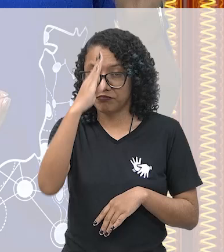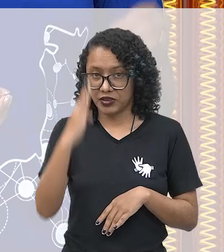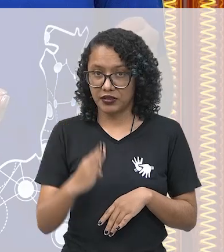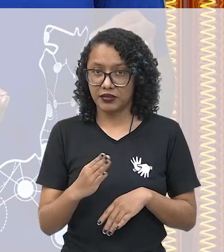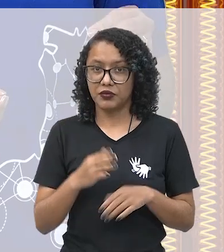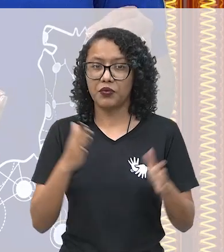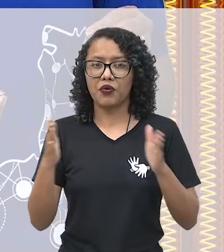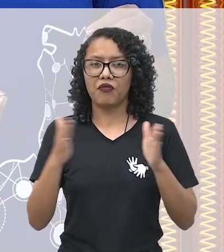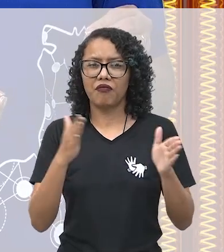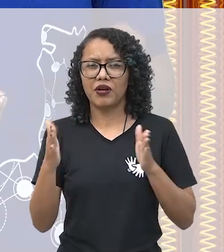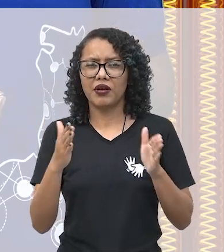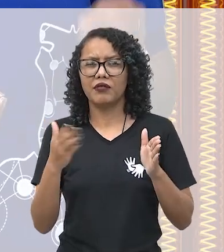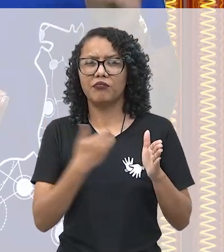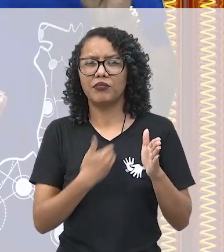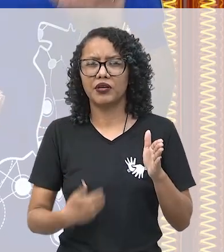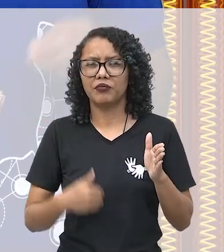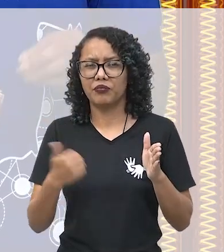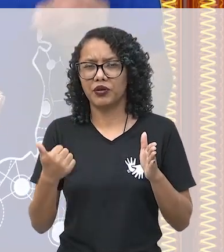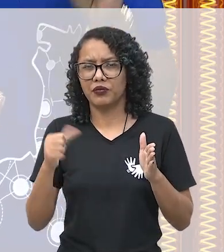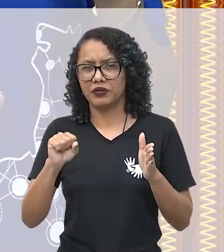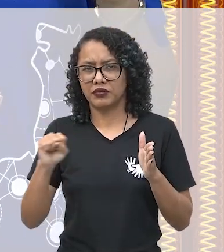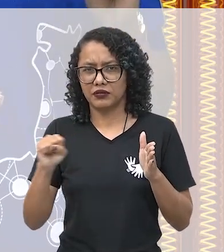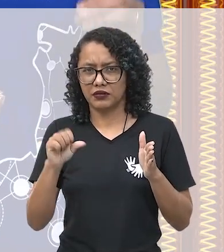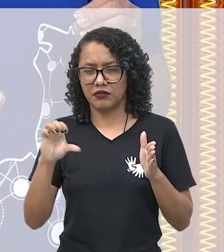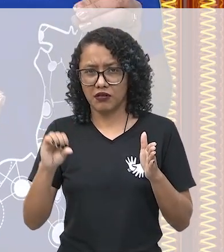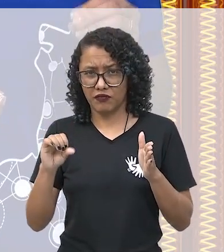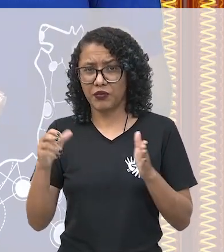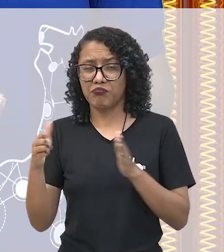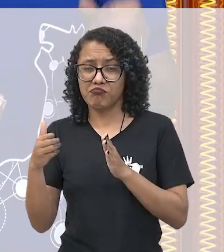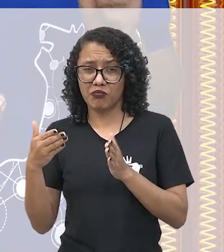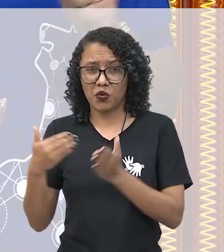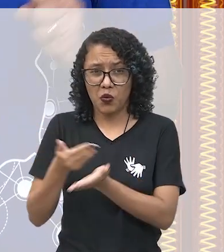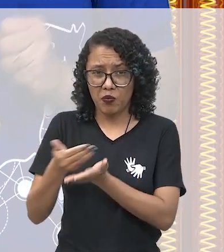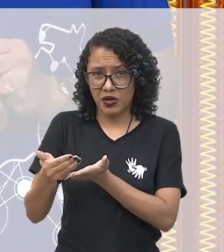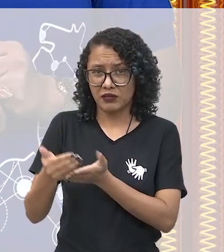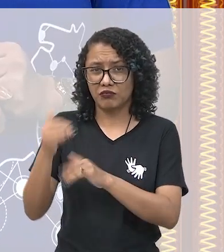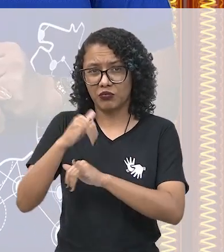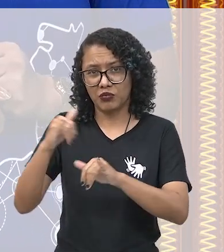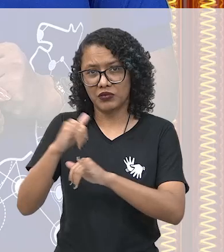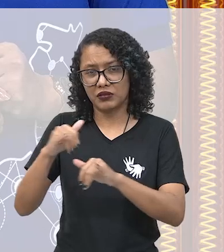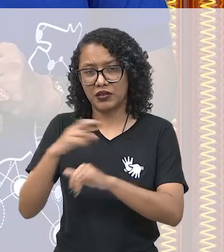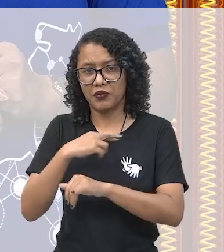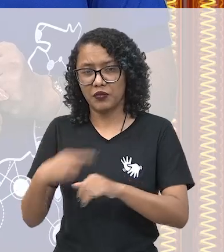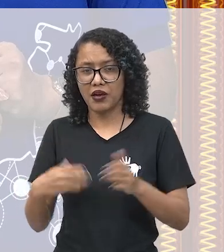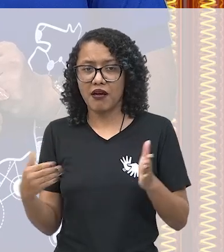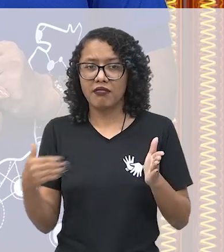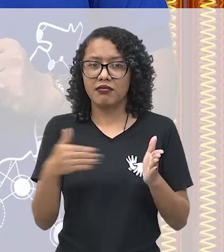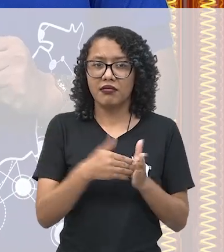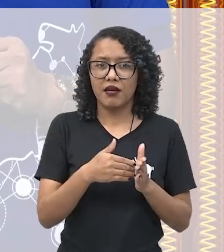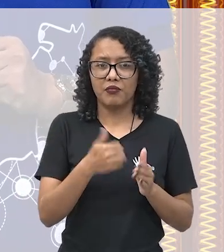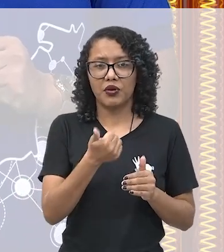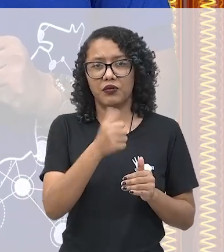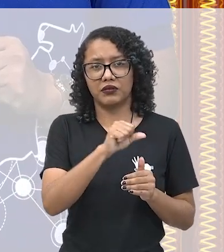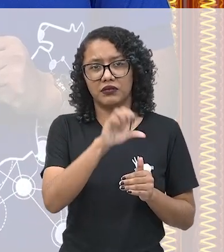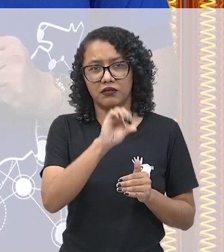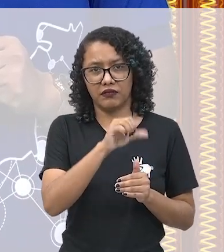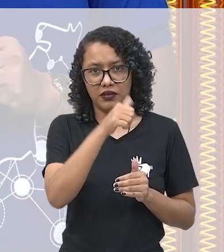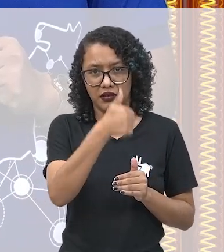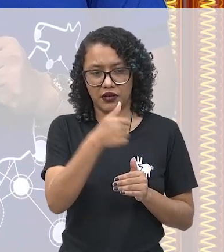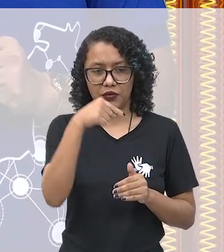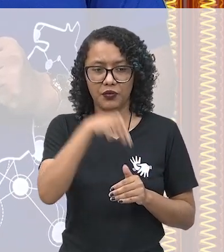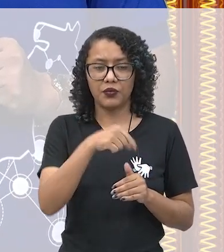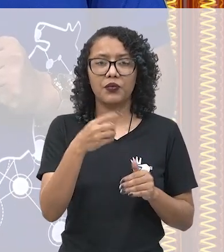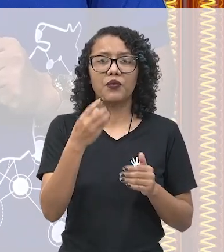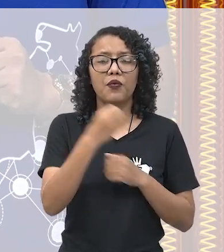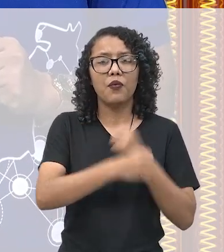de 1889, o período da proclamação da República, até 1891, que é o mesmo ano